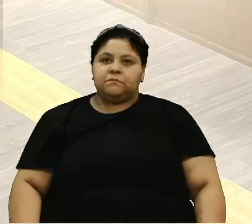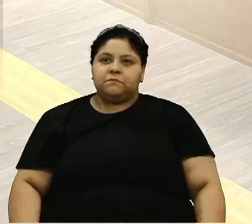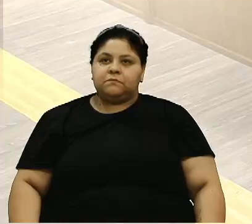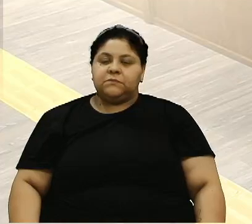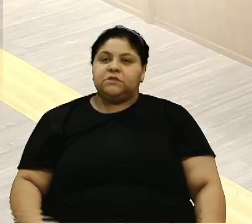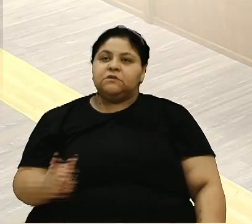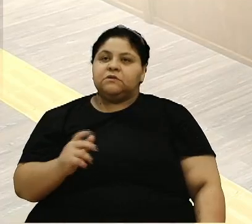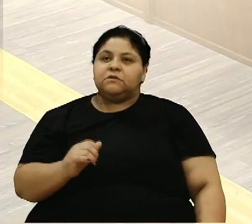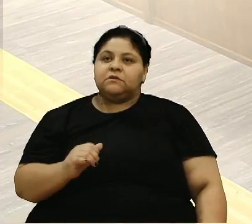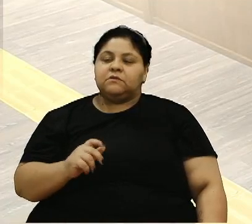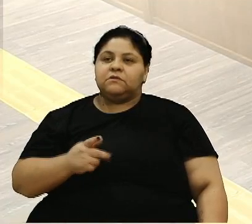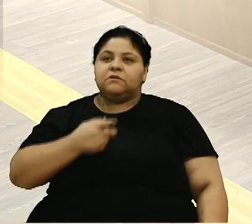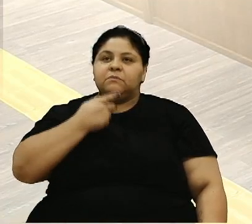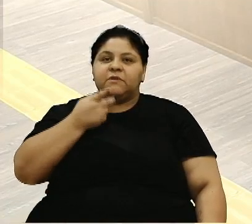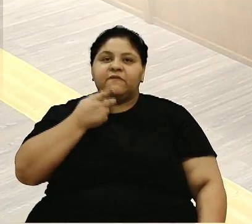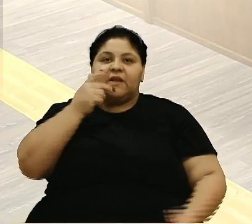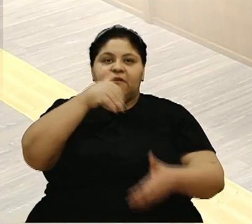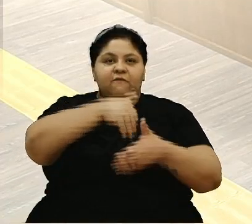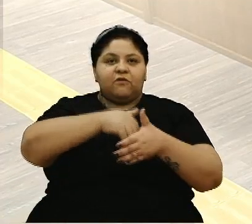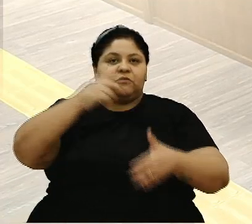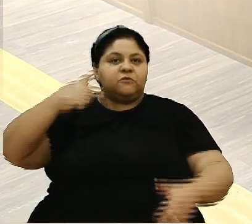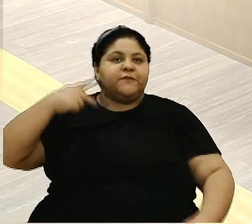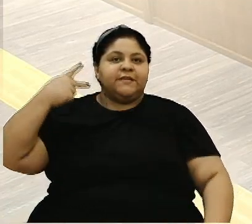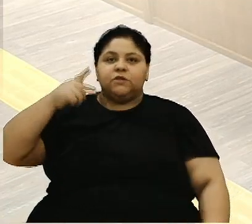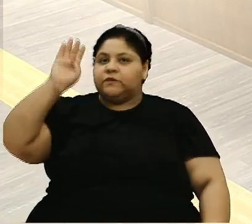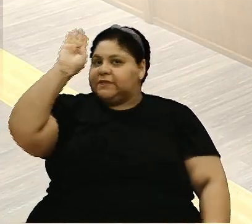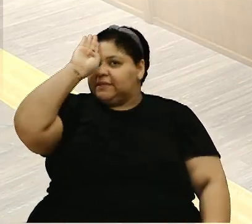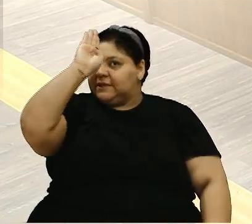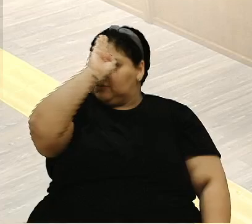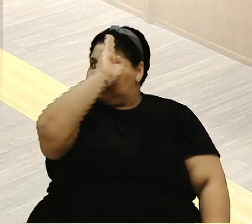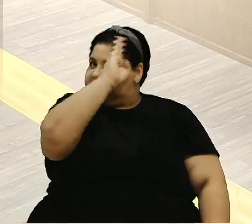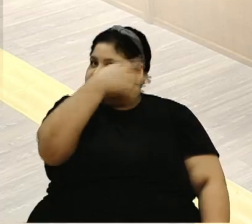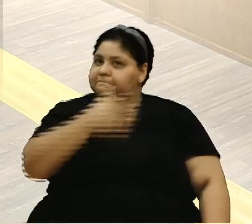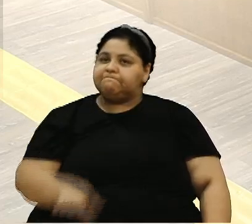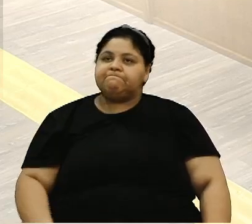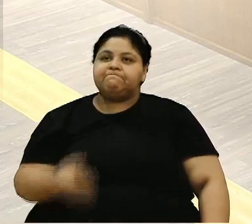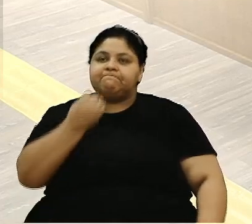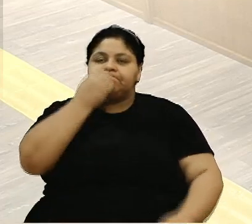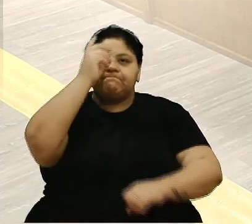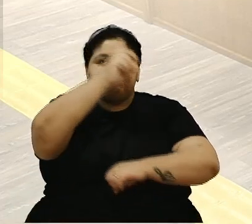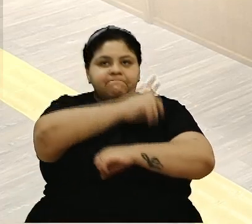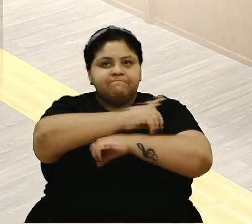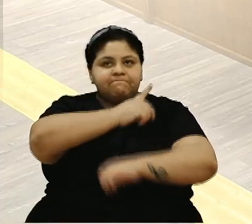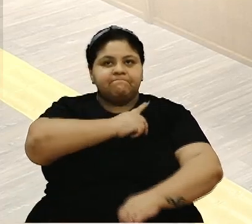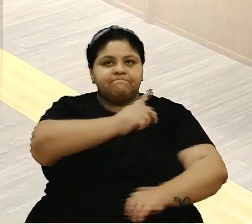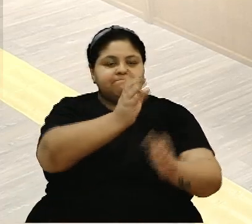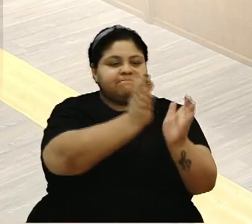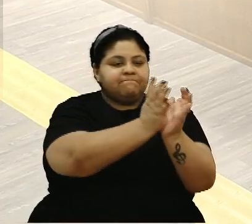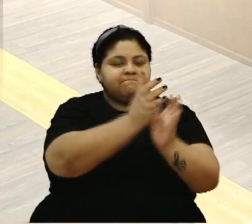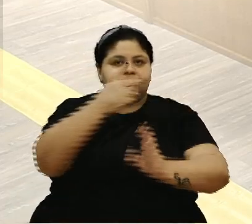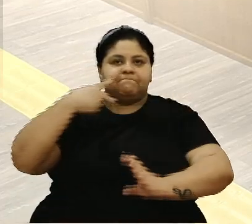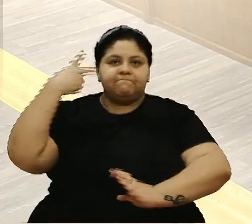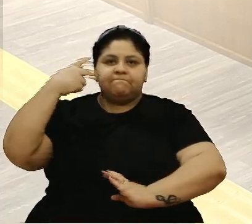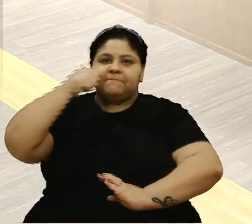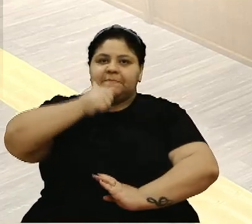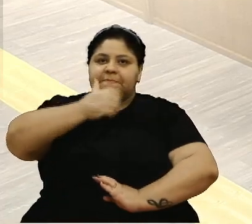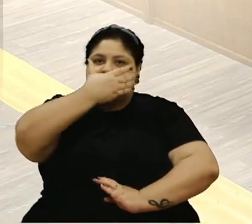Para declarar voto, o vereador Adriano Bressan. Bom dia, senhora presidente, senhoras e senhores